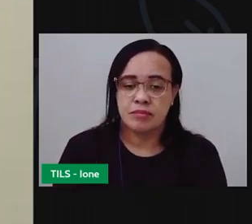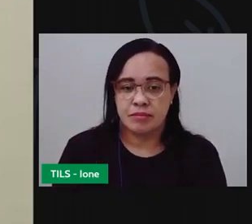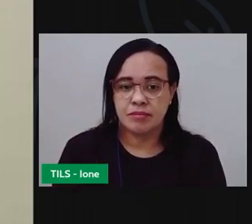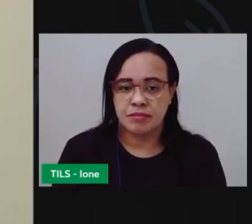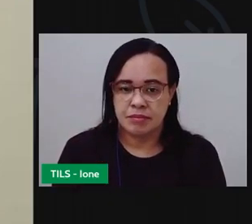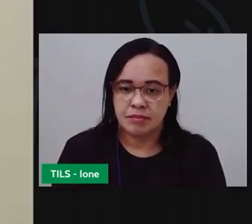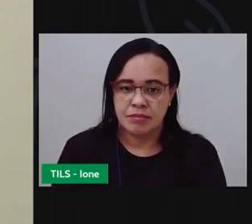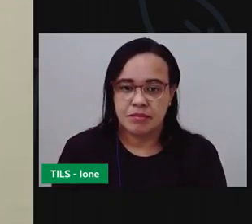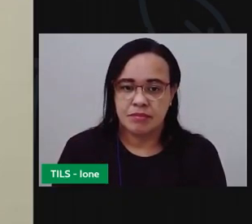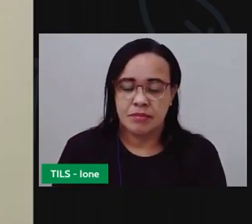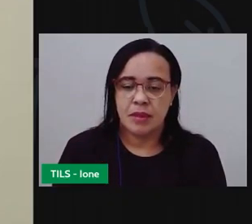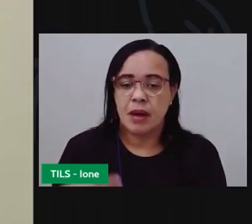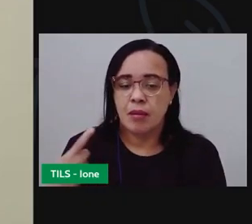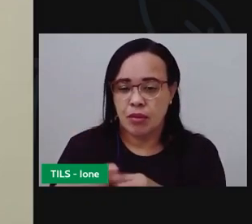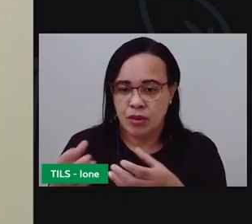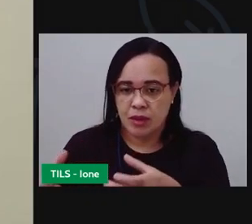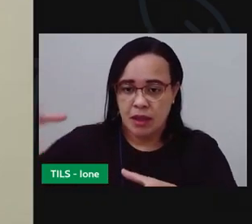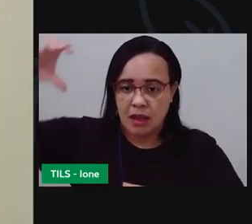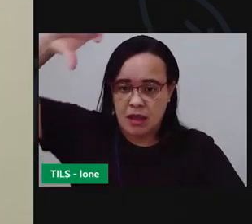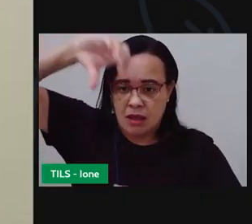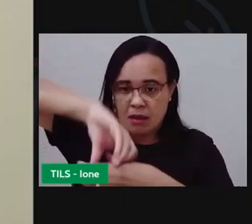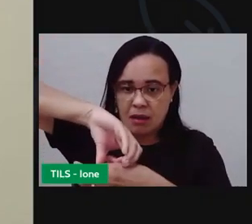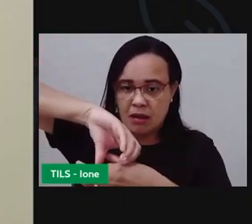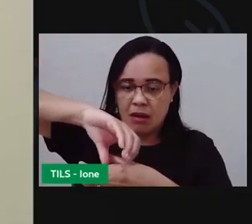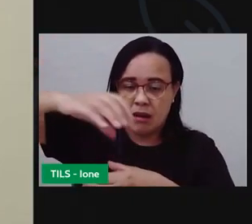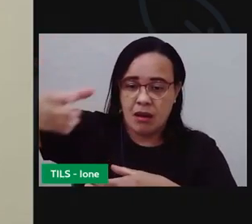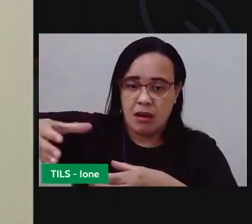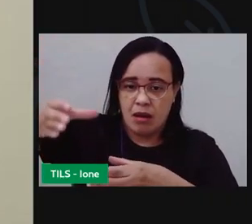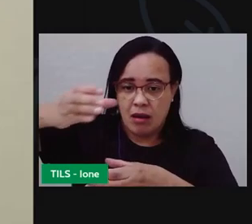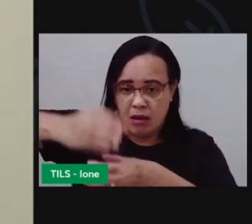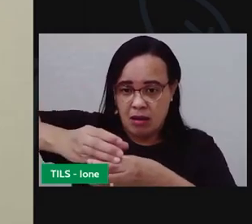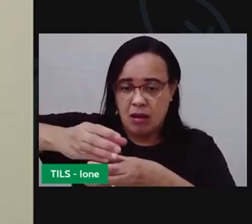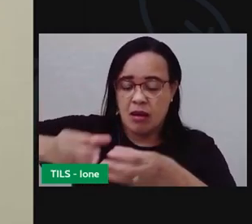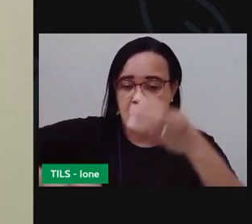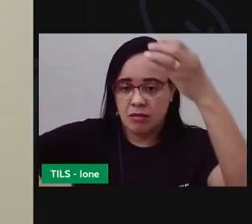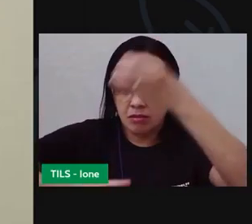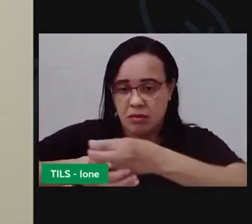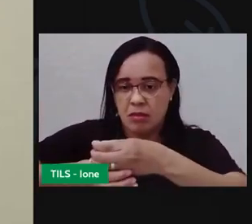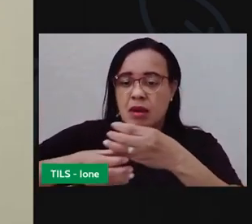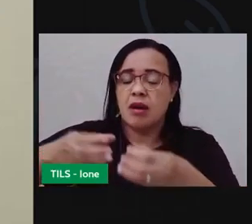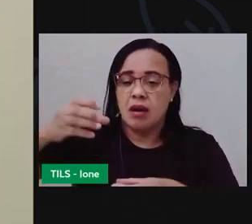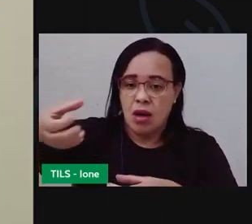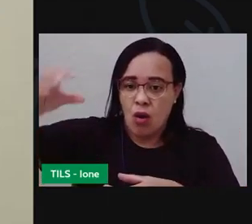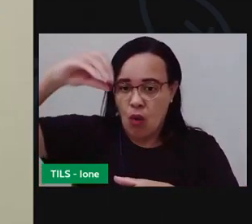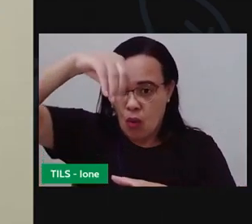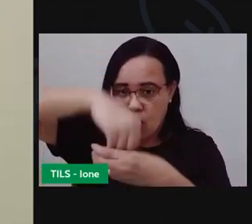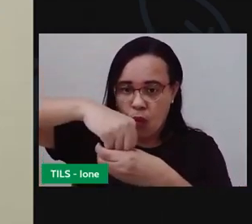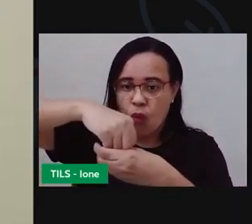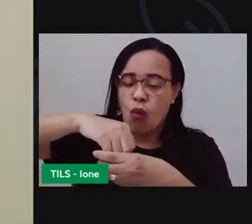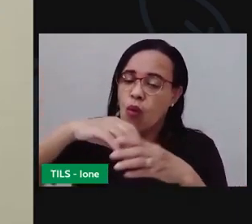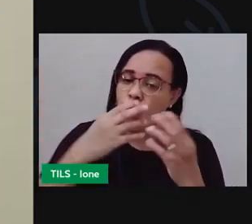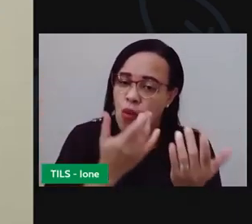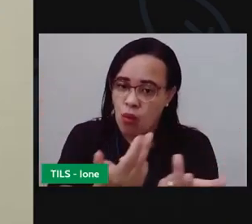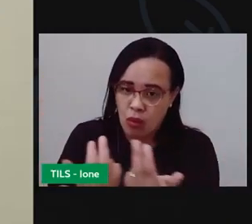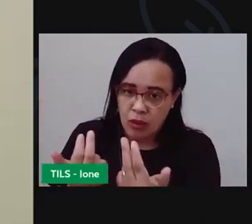elas consigam se encaixar, tá? E você também vai precisar de barbante.